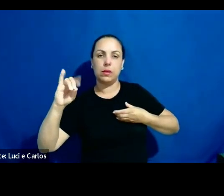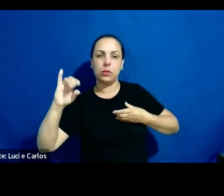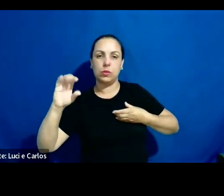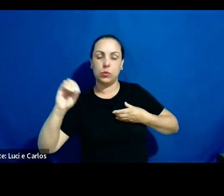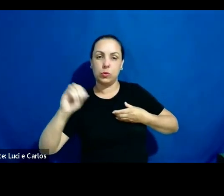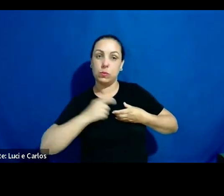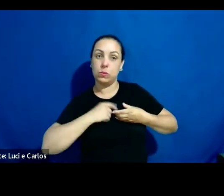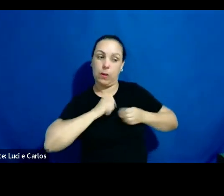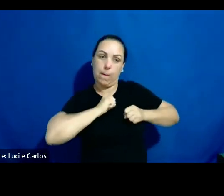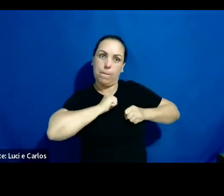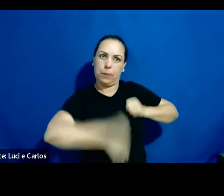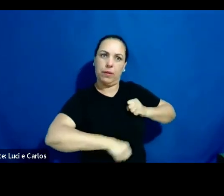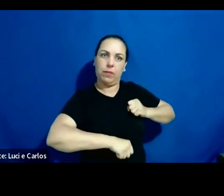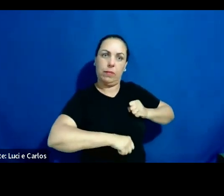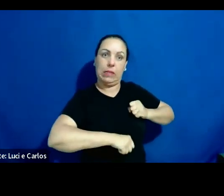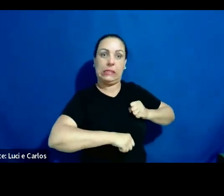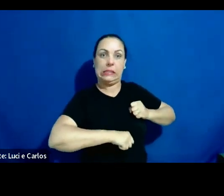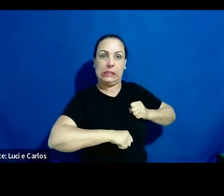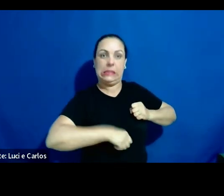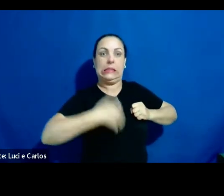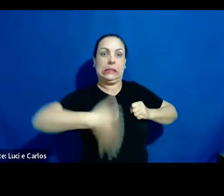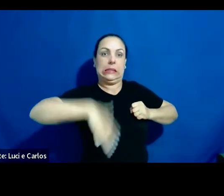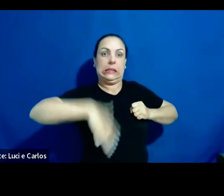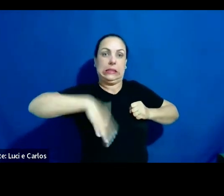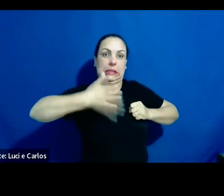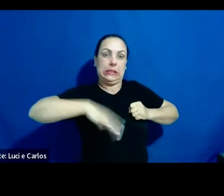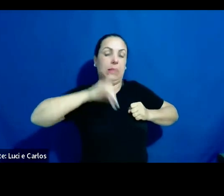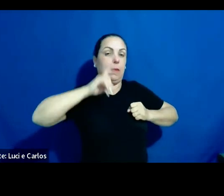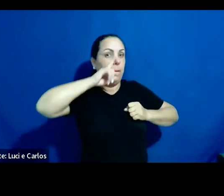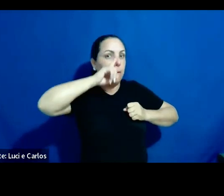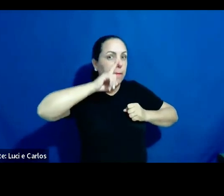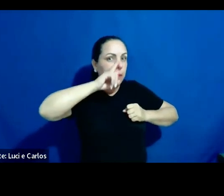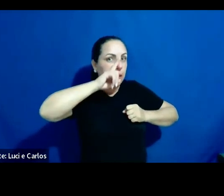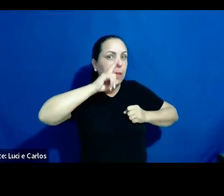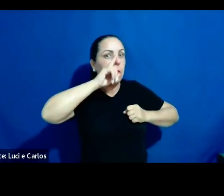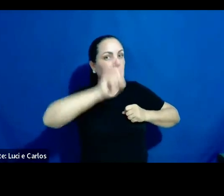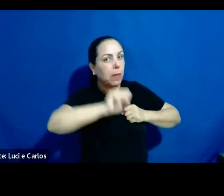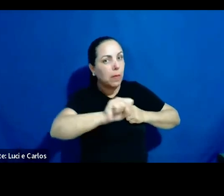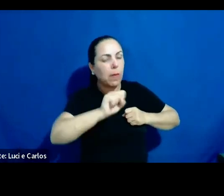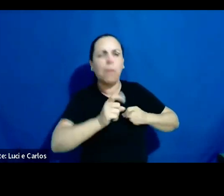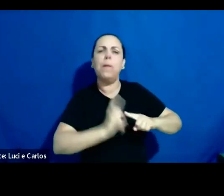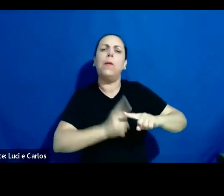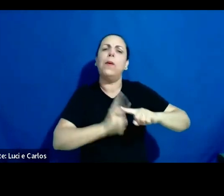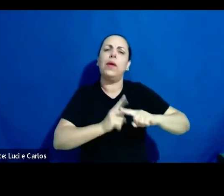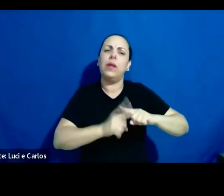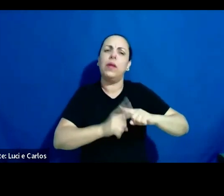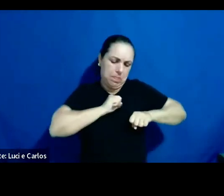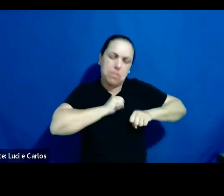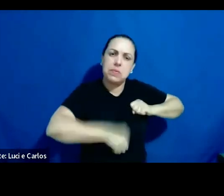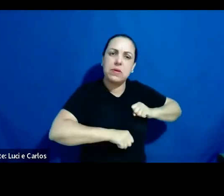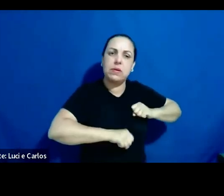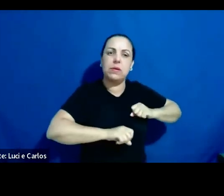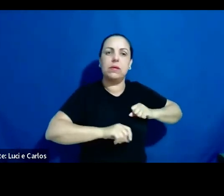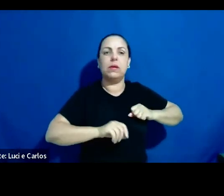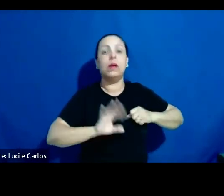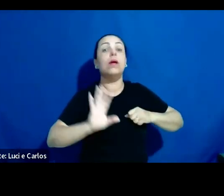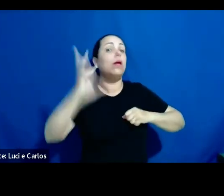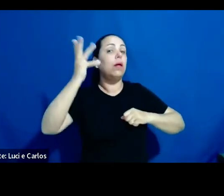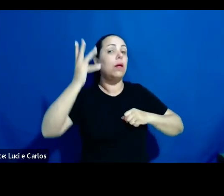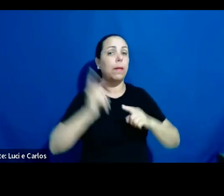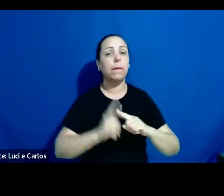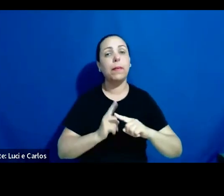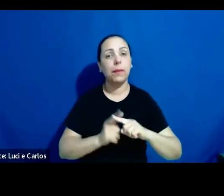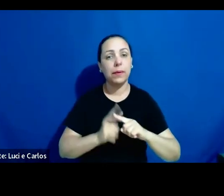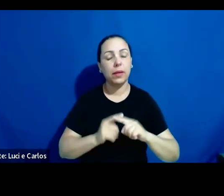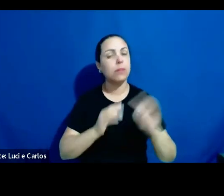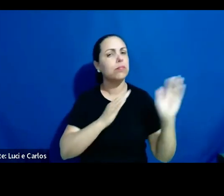Porque falar do coração é uma coisa maravilhosa. Então, vamos lá. Pessoal, fique atentos